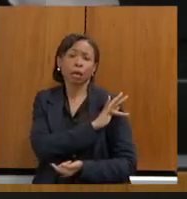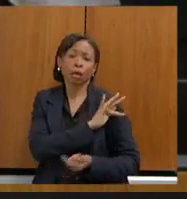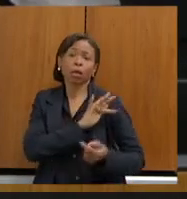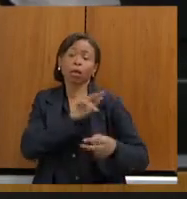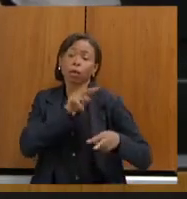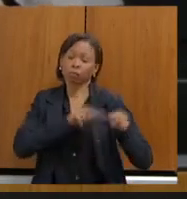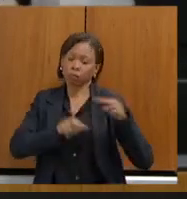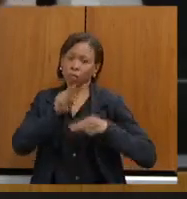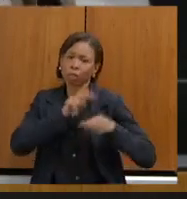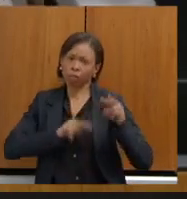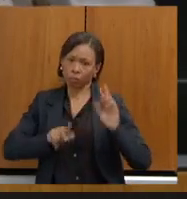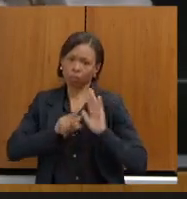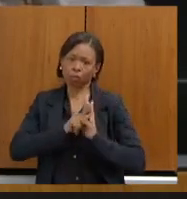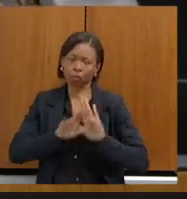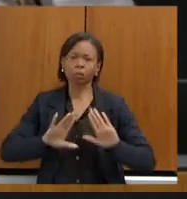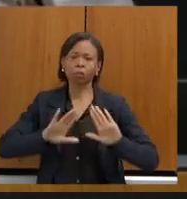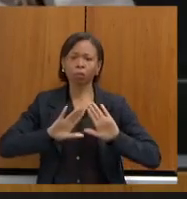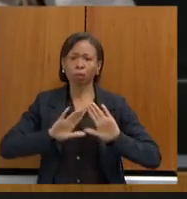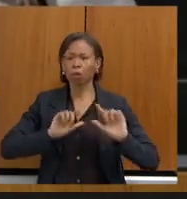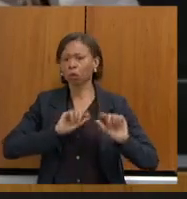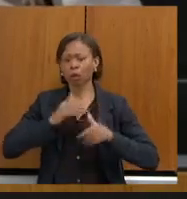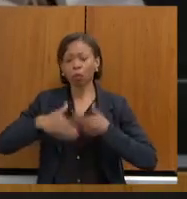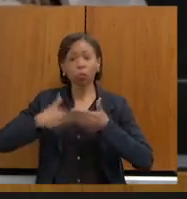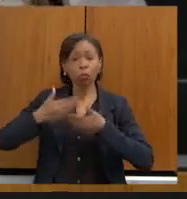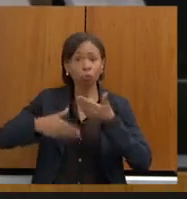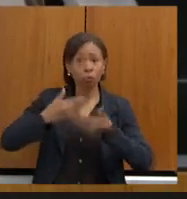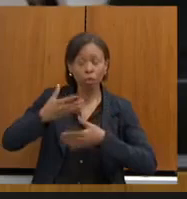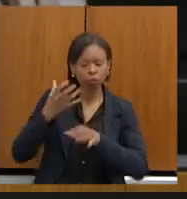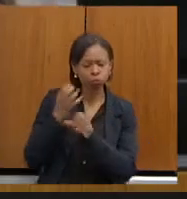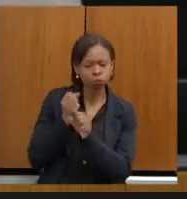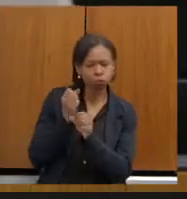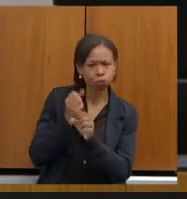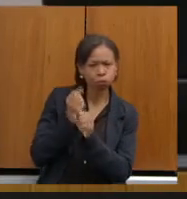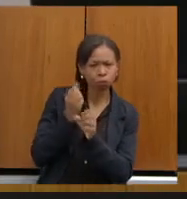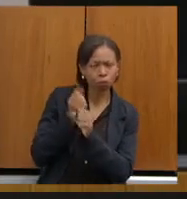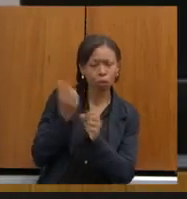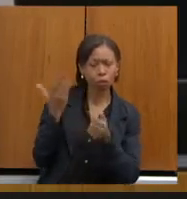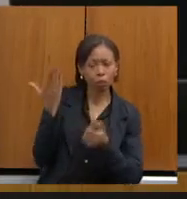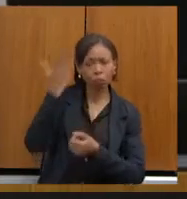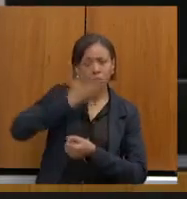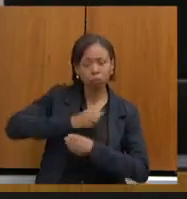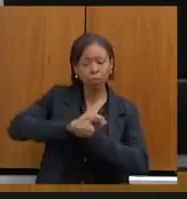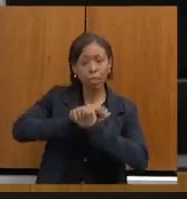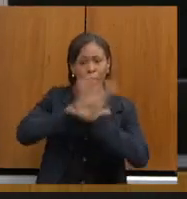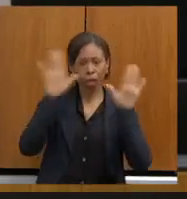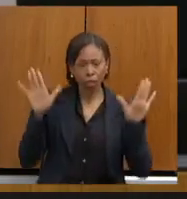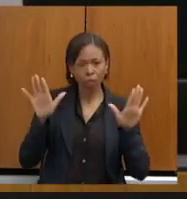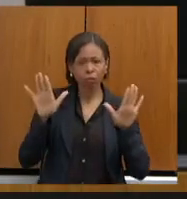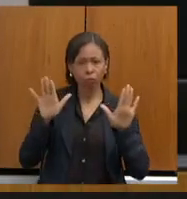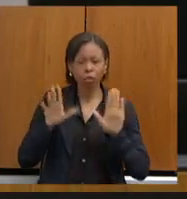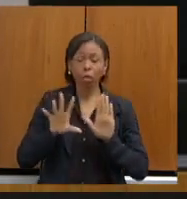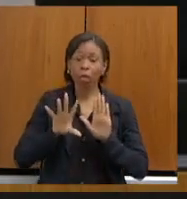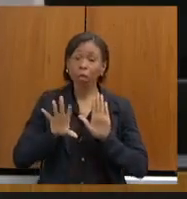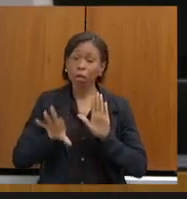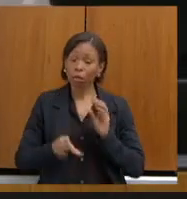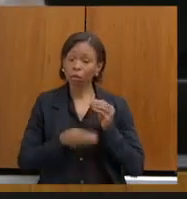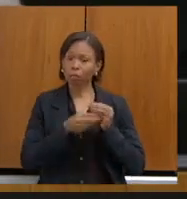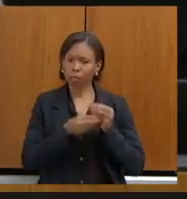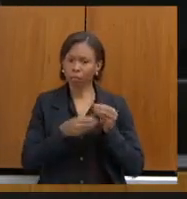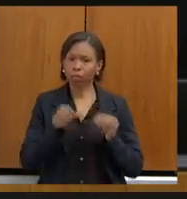que é processo de prestação de contas instituído em Minas Gerais pela Emenda condicional 99/2019